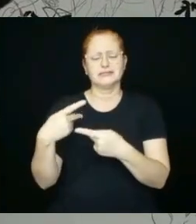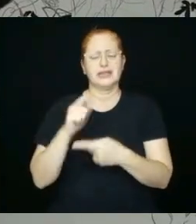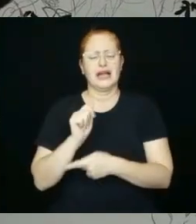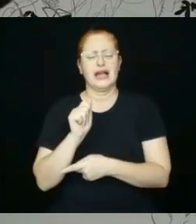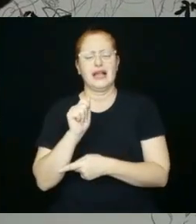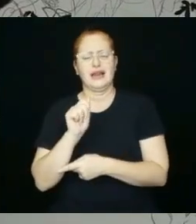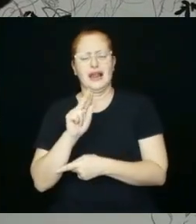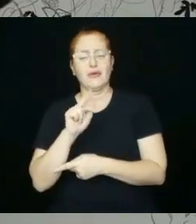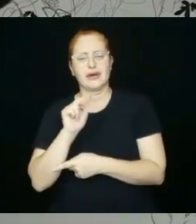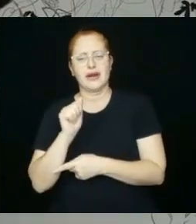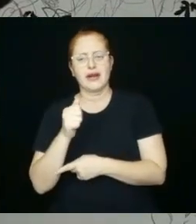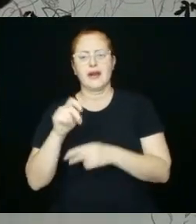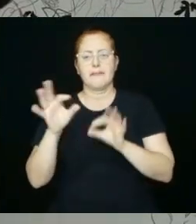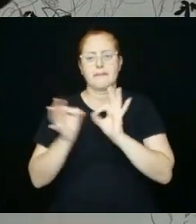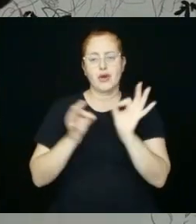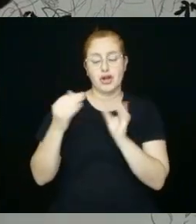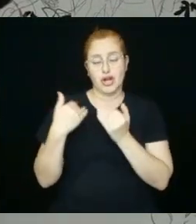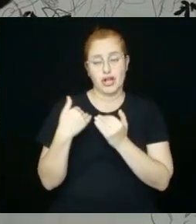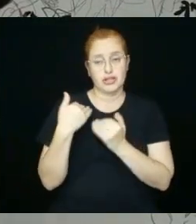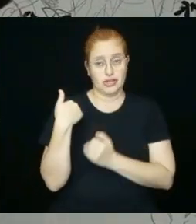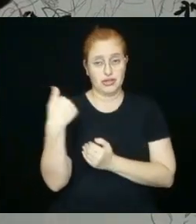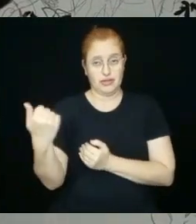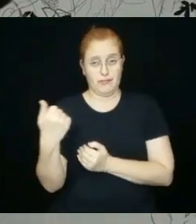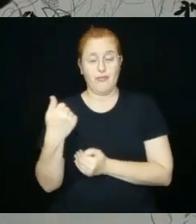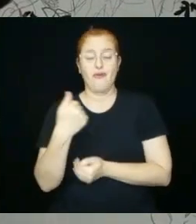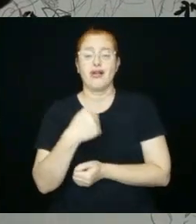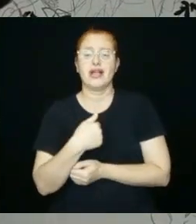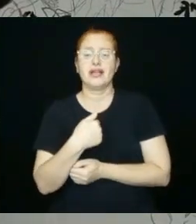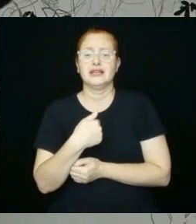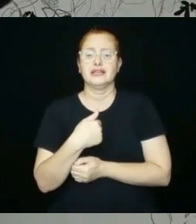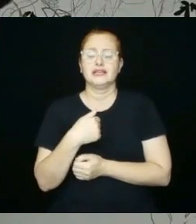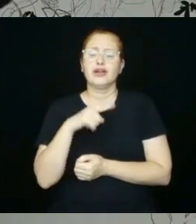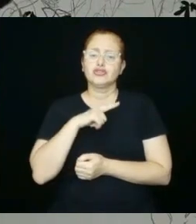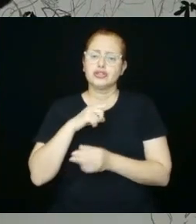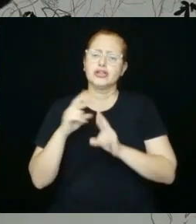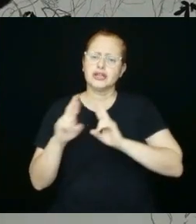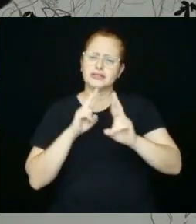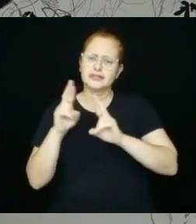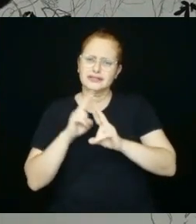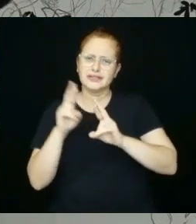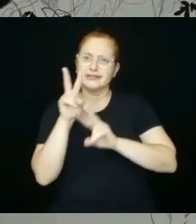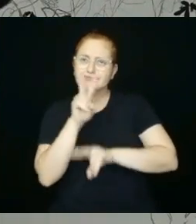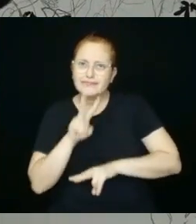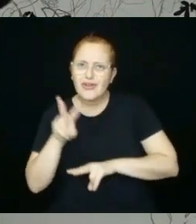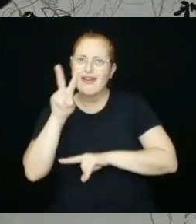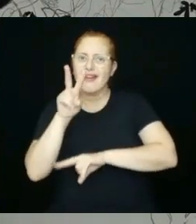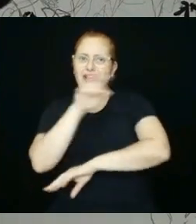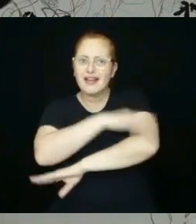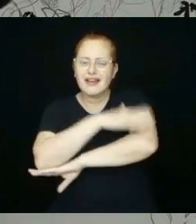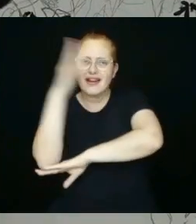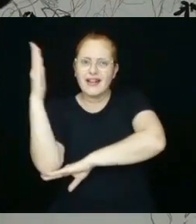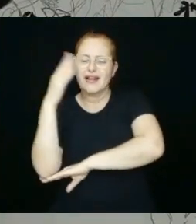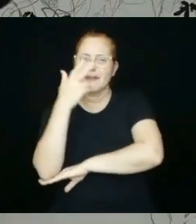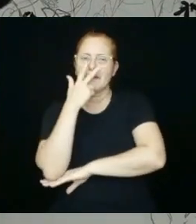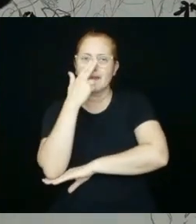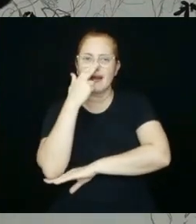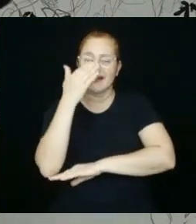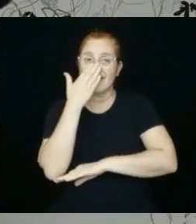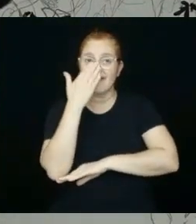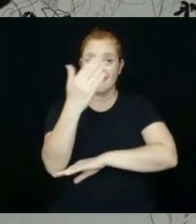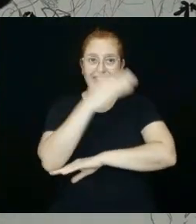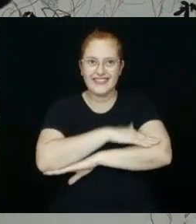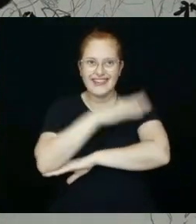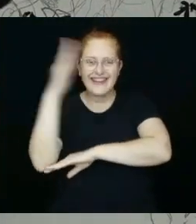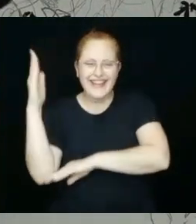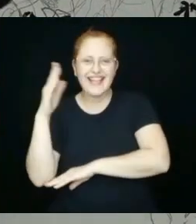convidou, enfim, pro projeto, eu na hora pensei em ti por essa relação do olhar da janela, porque eu pensei, nossa, essa parede fica na frente de uma janela e tu vai